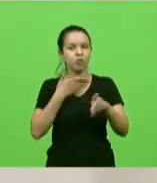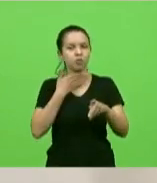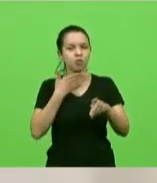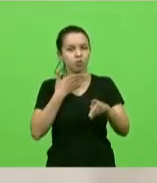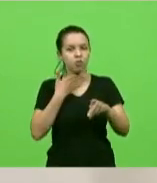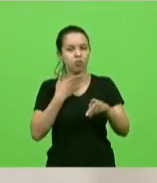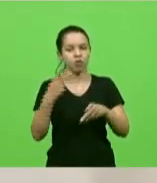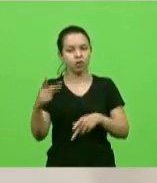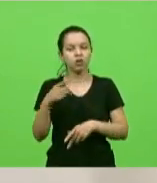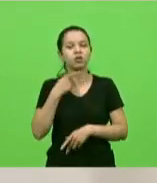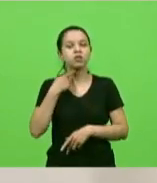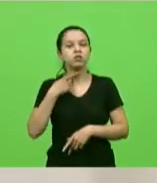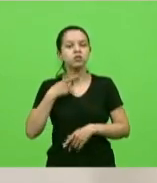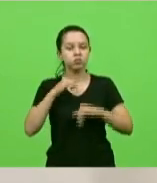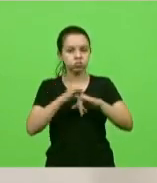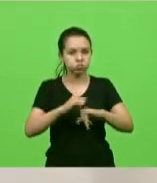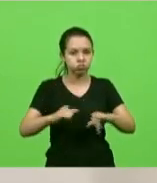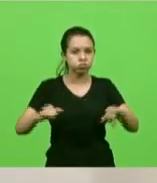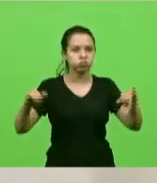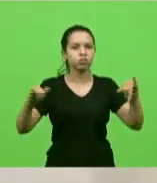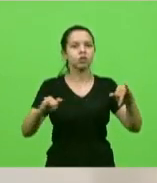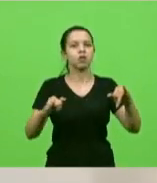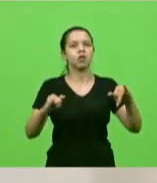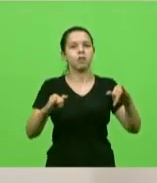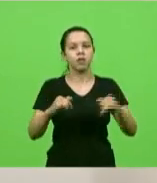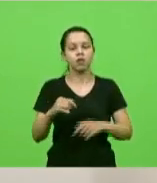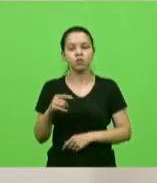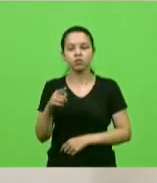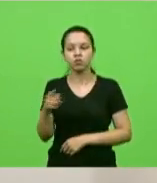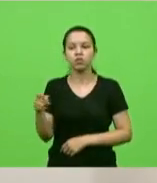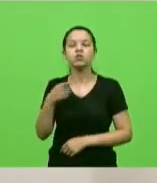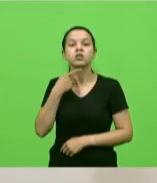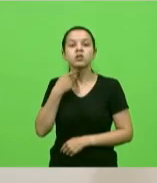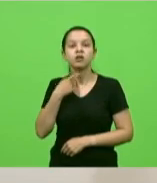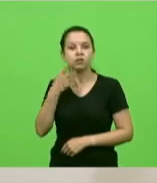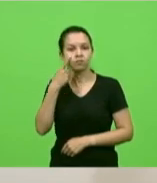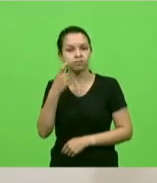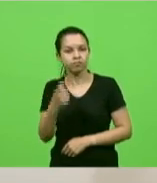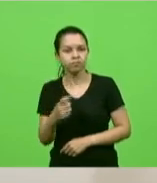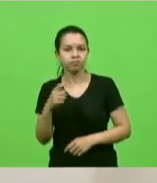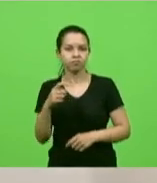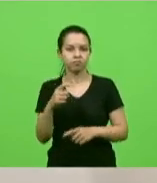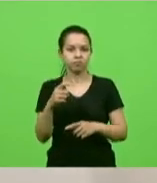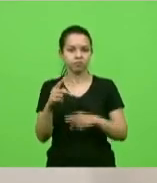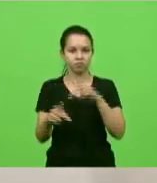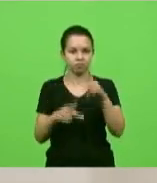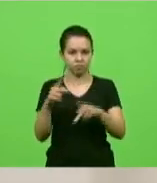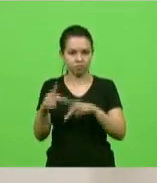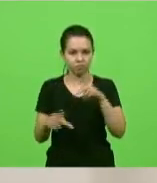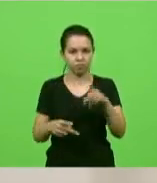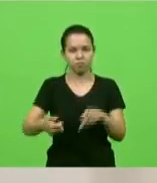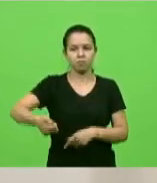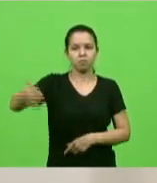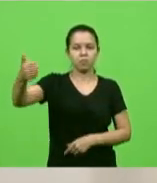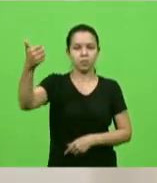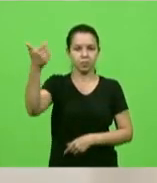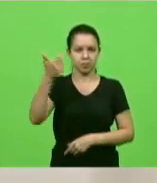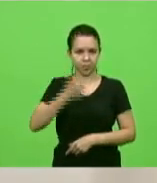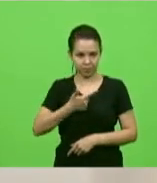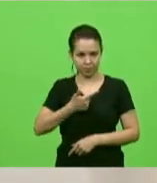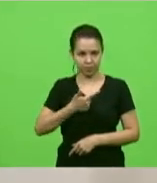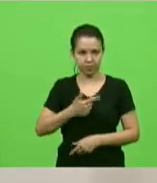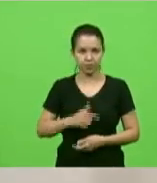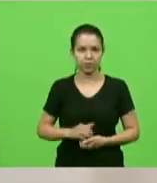justiça, a fim de salvaguardar os interesses de uma nação em detrimento dos anseios pessoais.